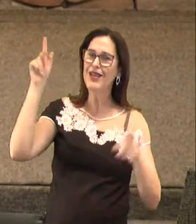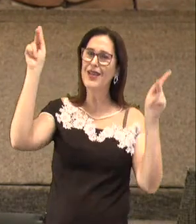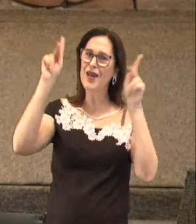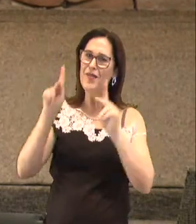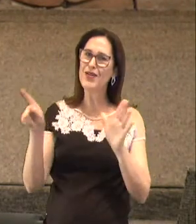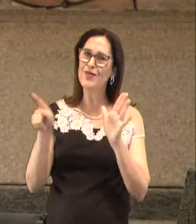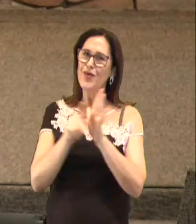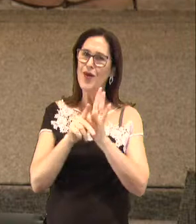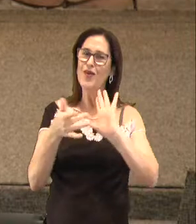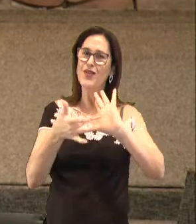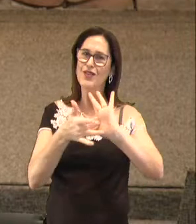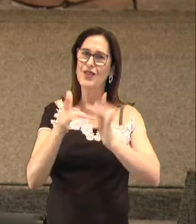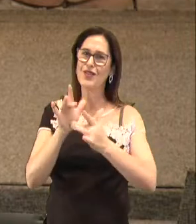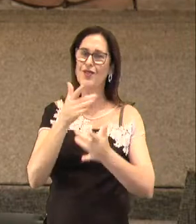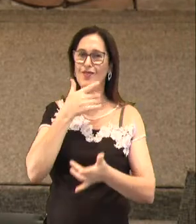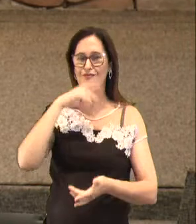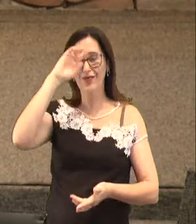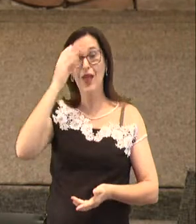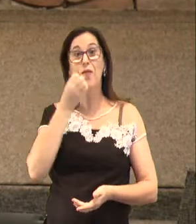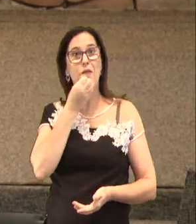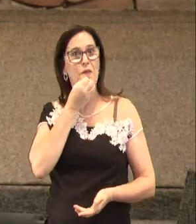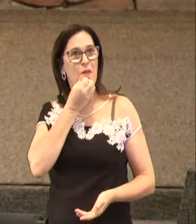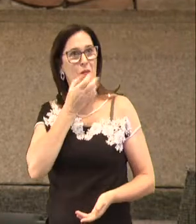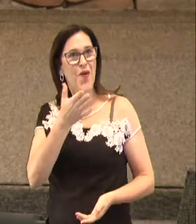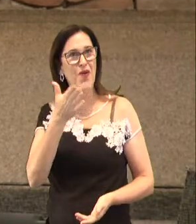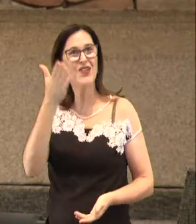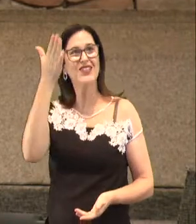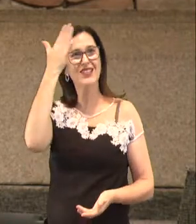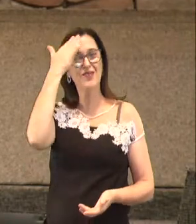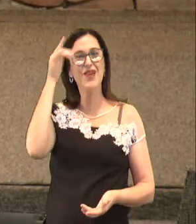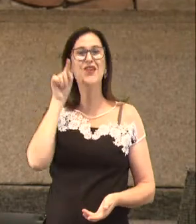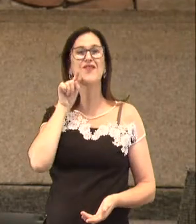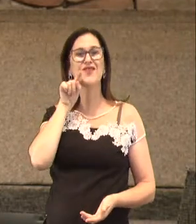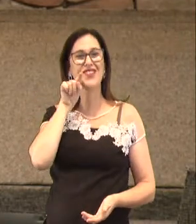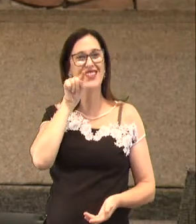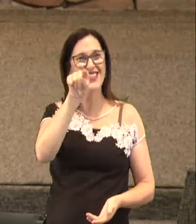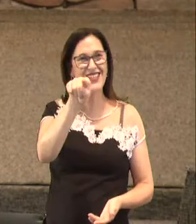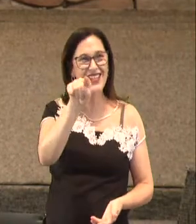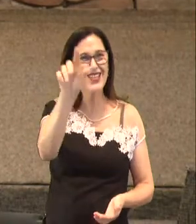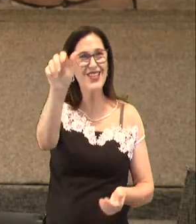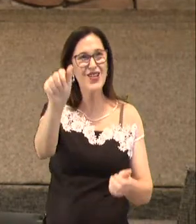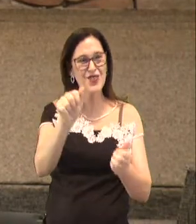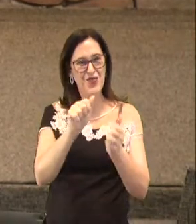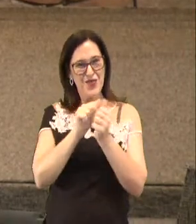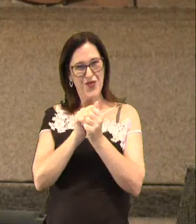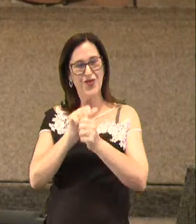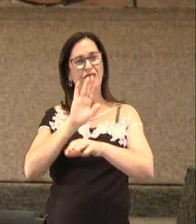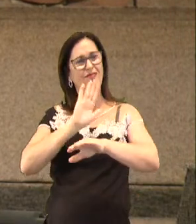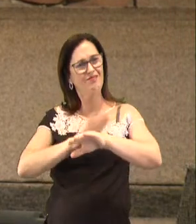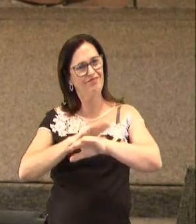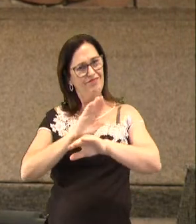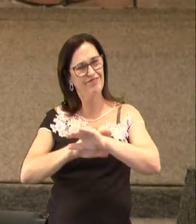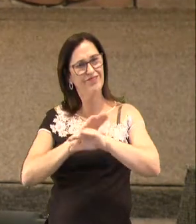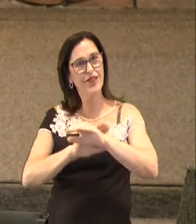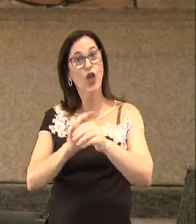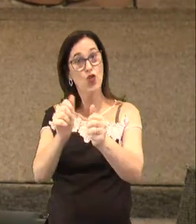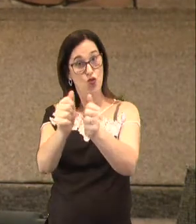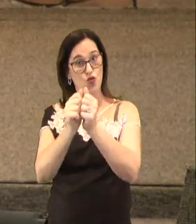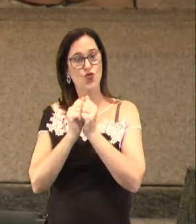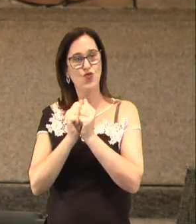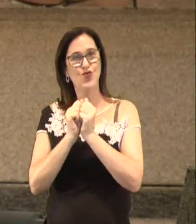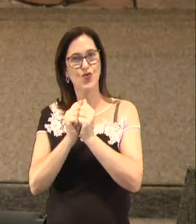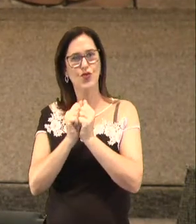Senhor Jesus. É muito bom saber que você está conosco nesse tempo para